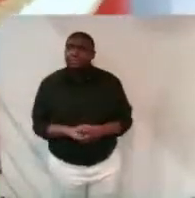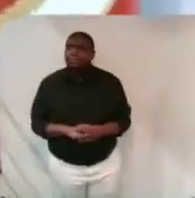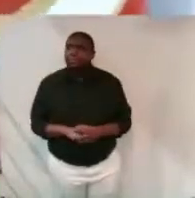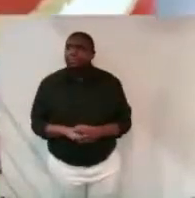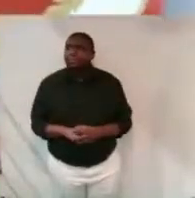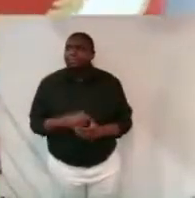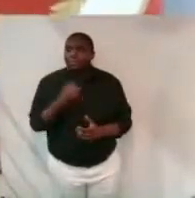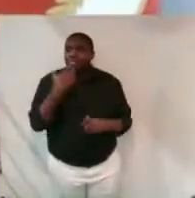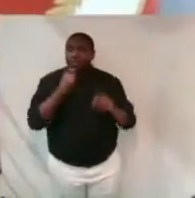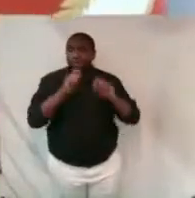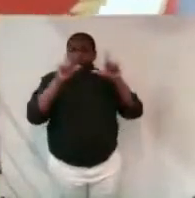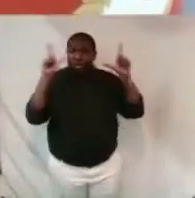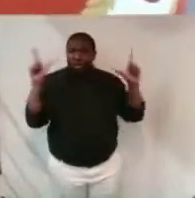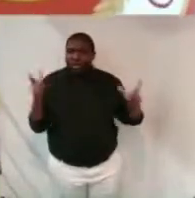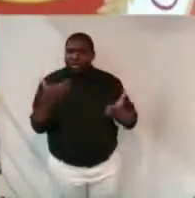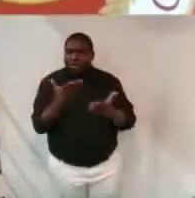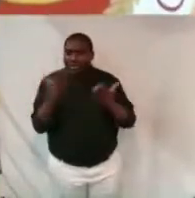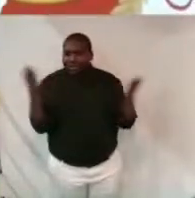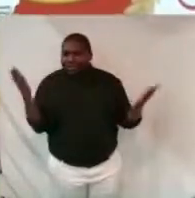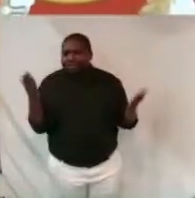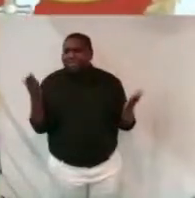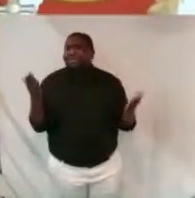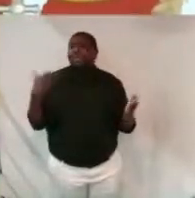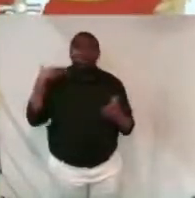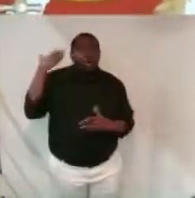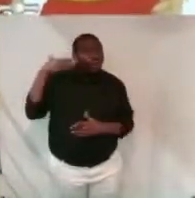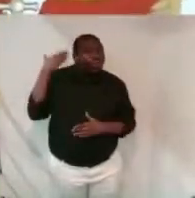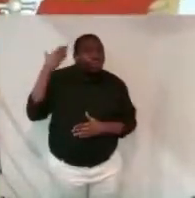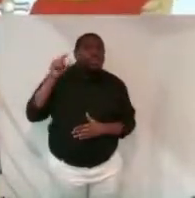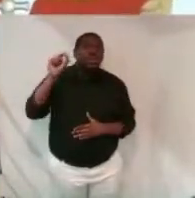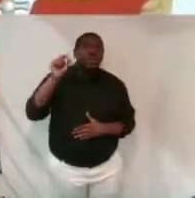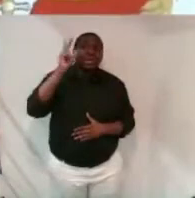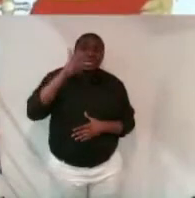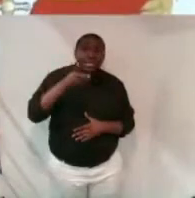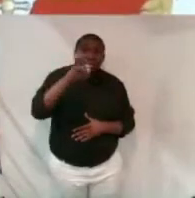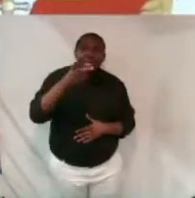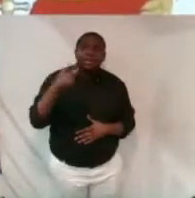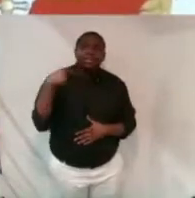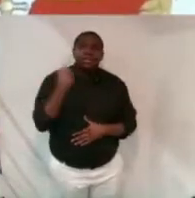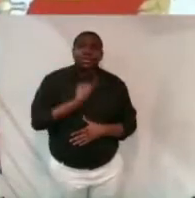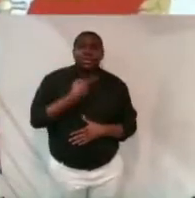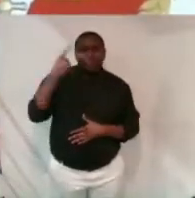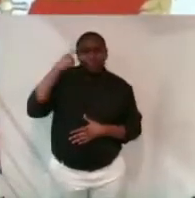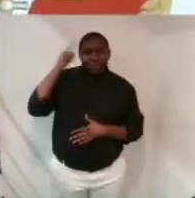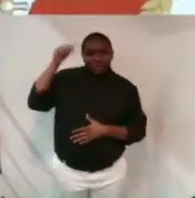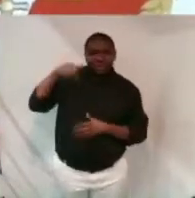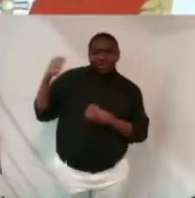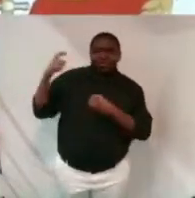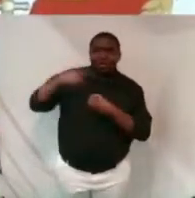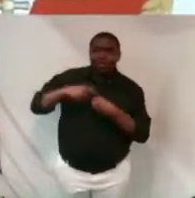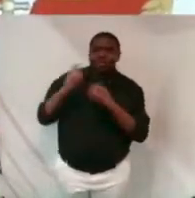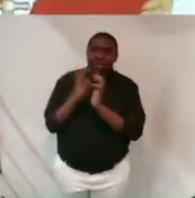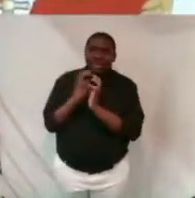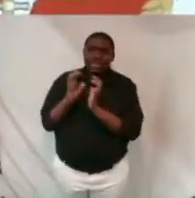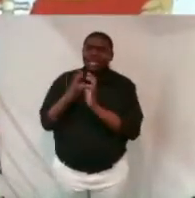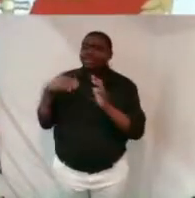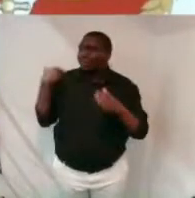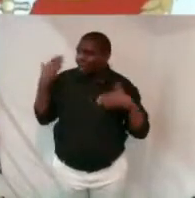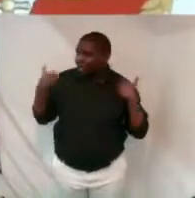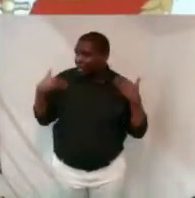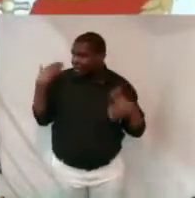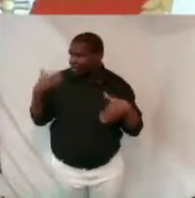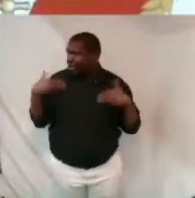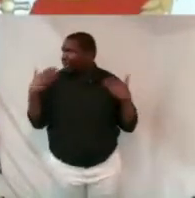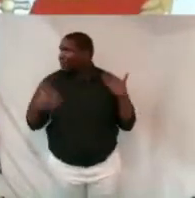A música de Carlos Alexandre sempre me traz de volta a Recife com muita alegria. mesmo porque eu tenho um